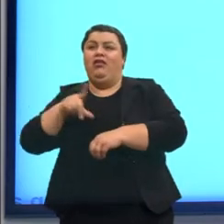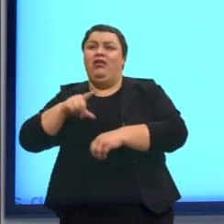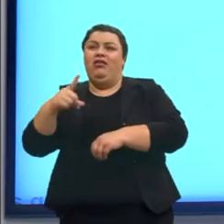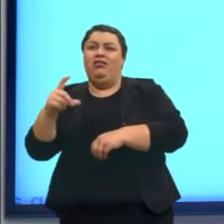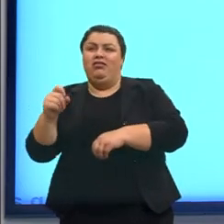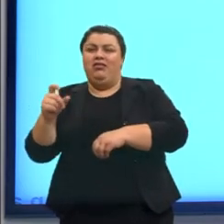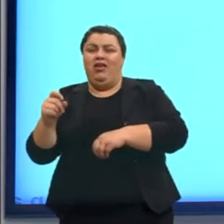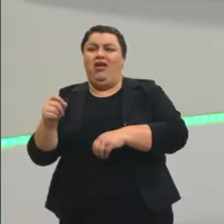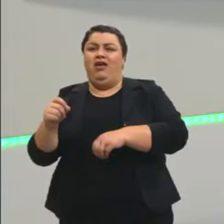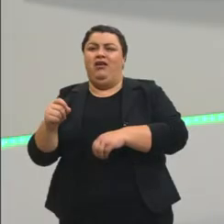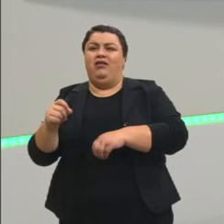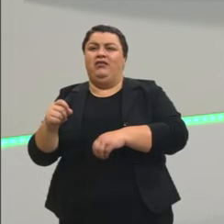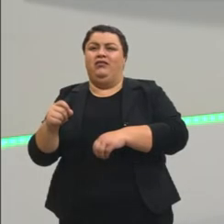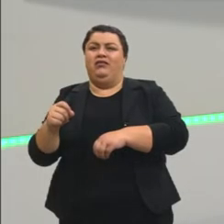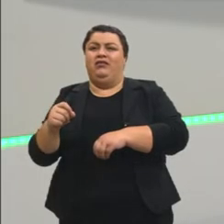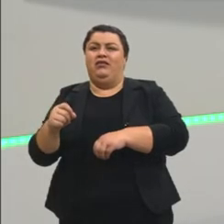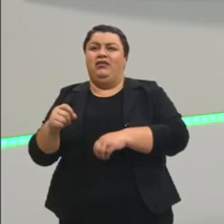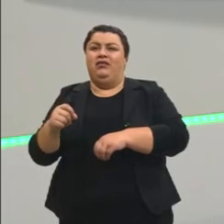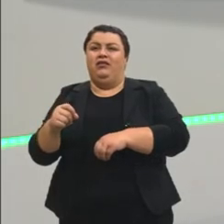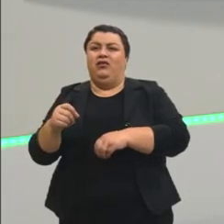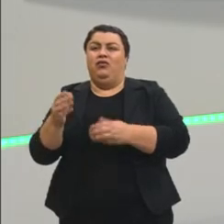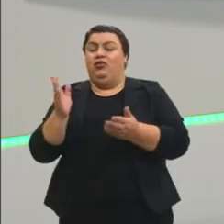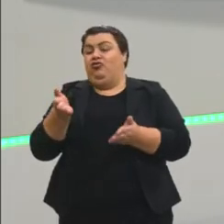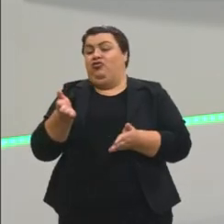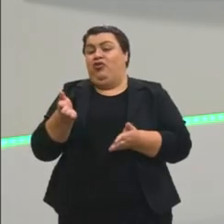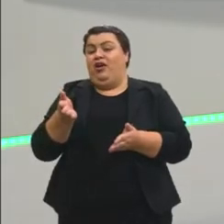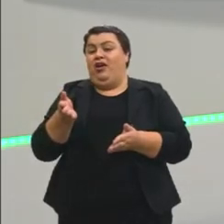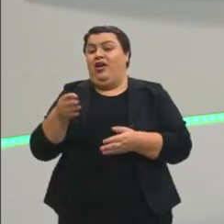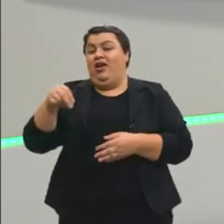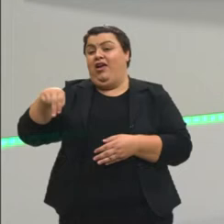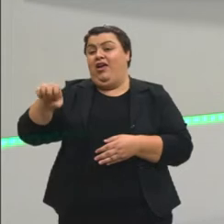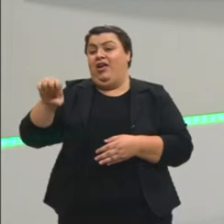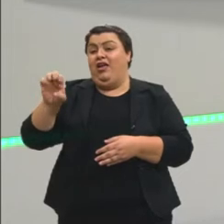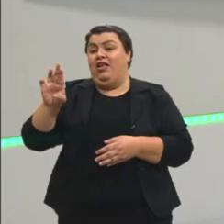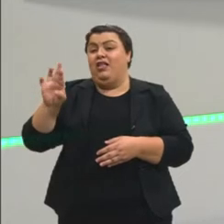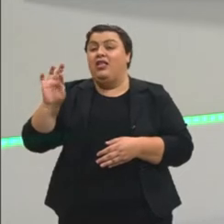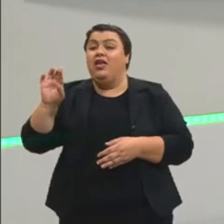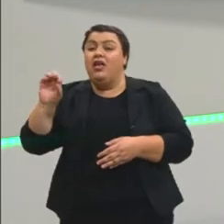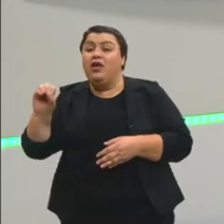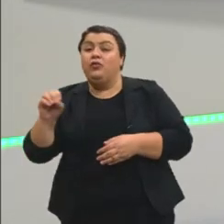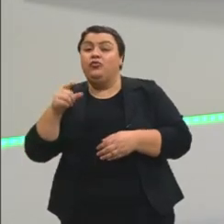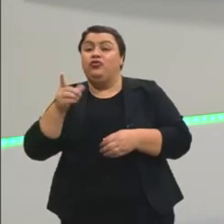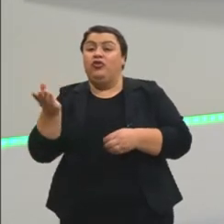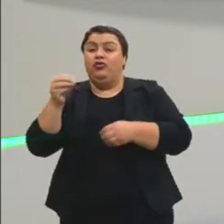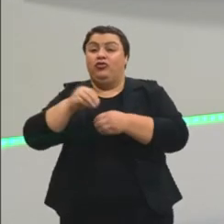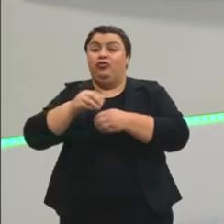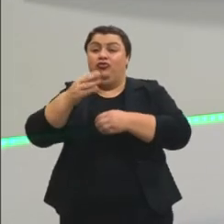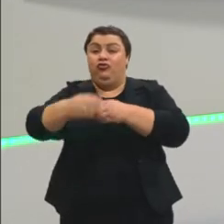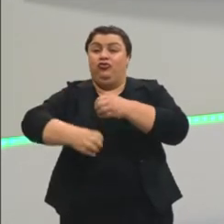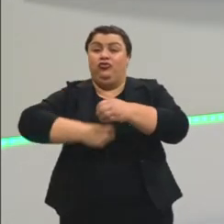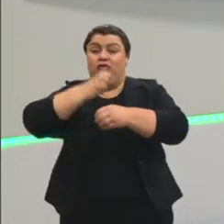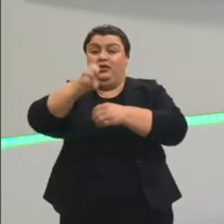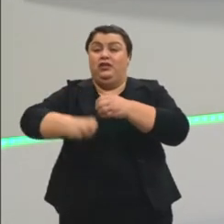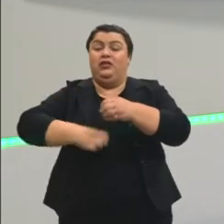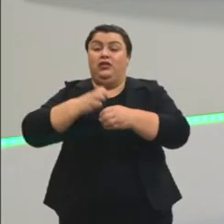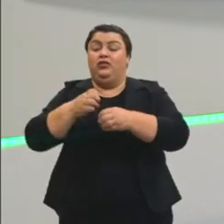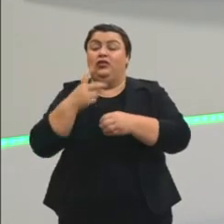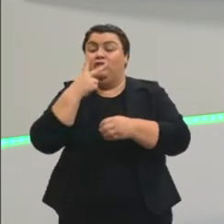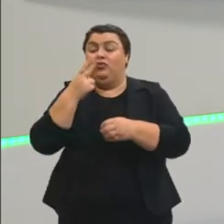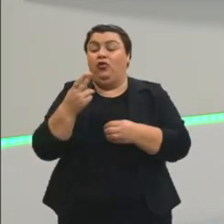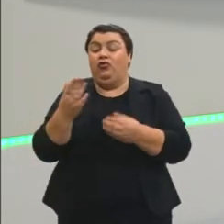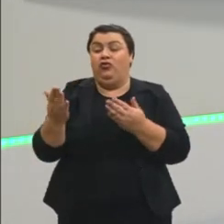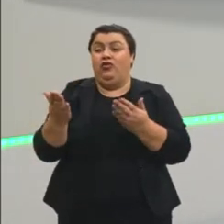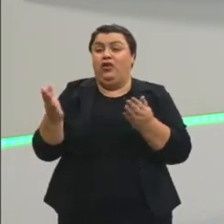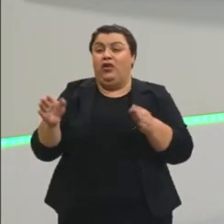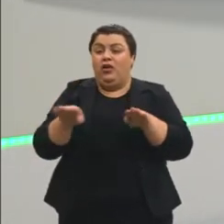neutro então ele também o eletrônico mesmo estando neutro porque ele já era número atômico dele já era quantidade de elétrons que ele tinha os outros dois somente igual